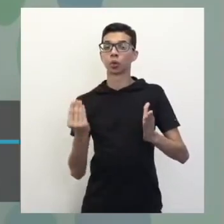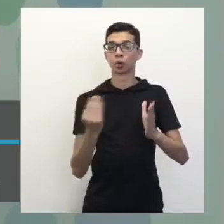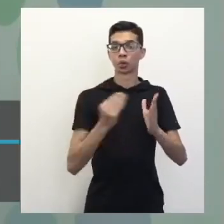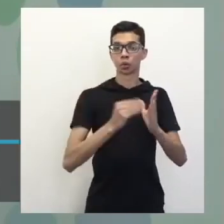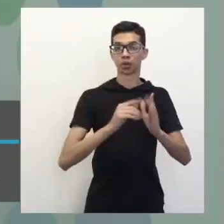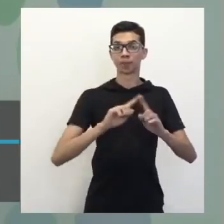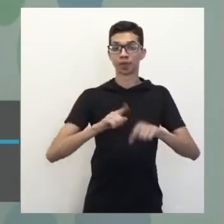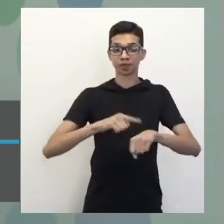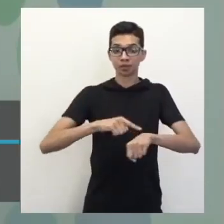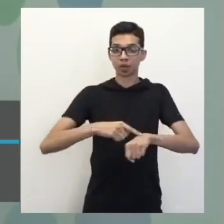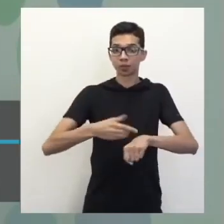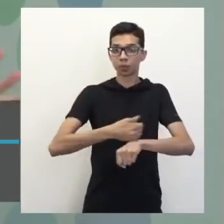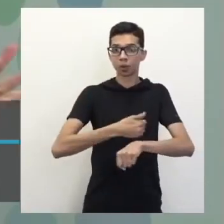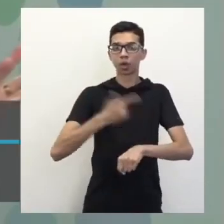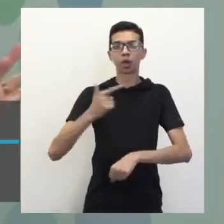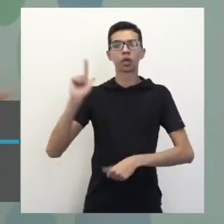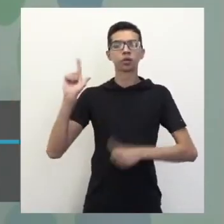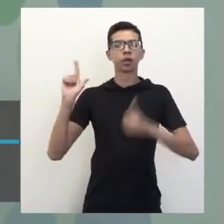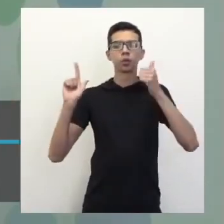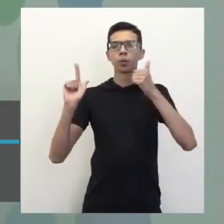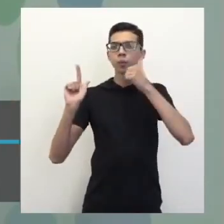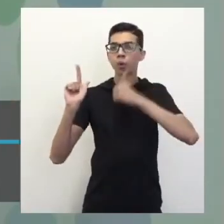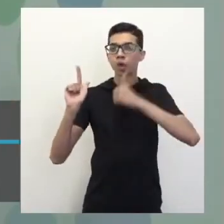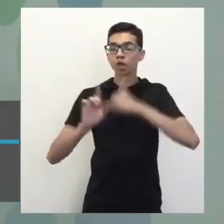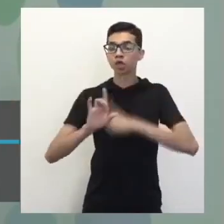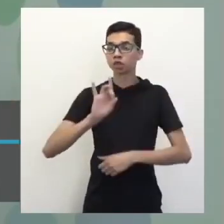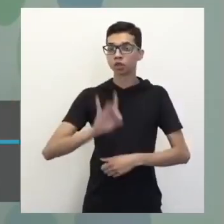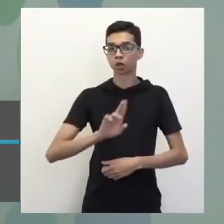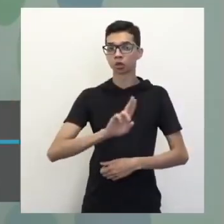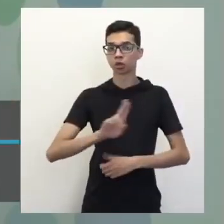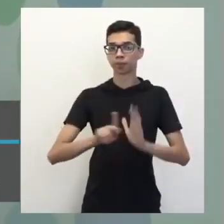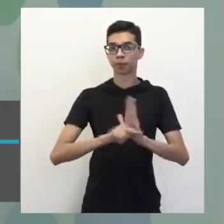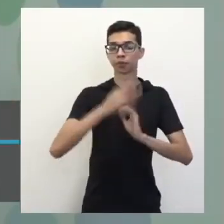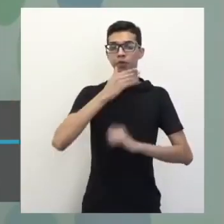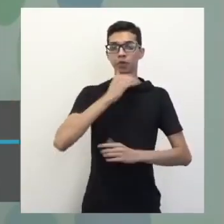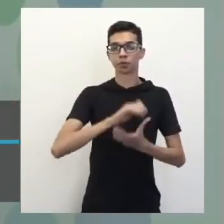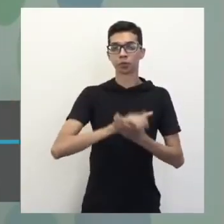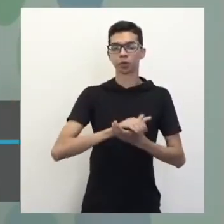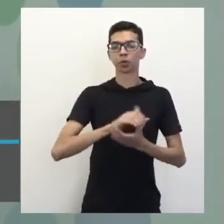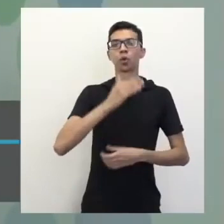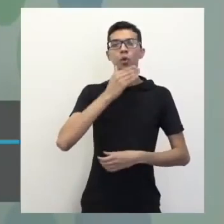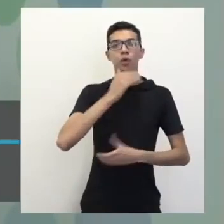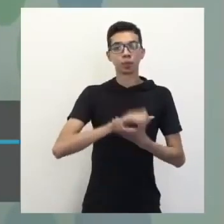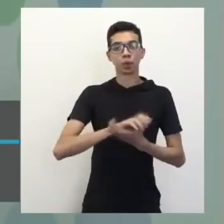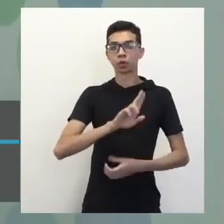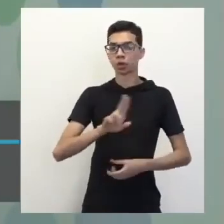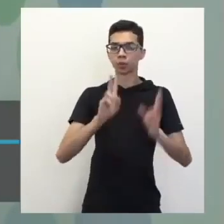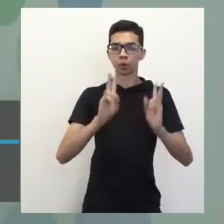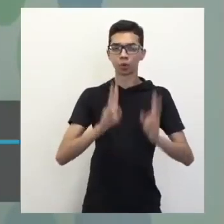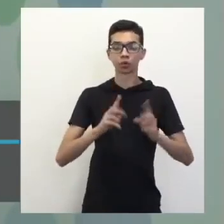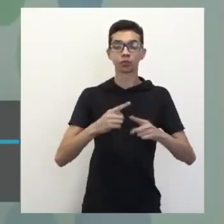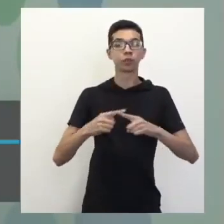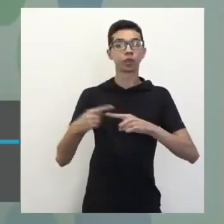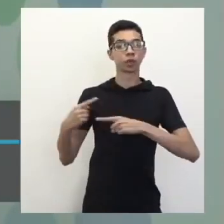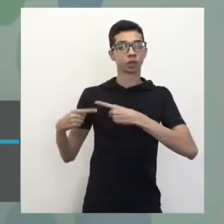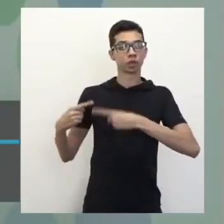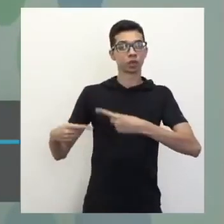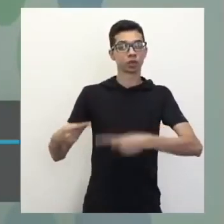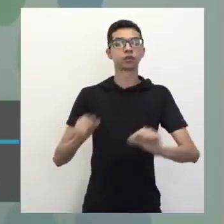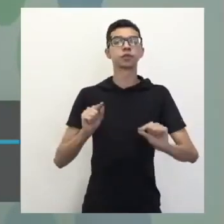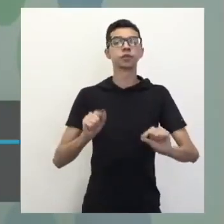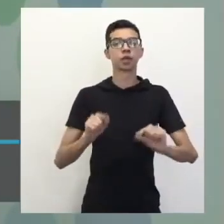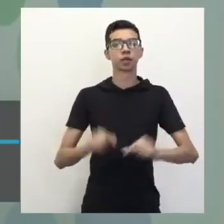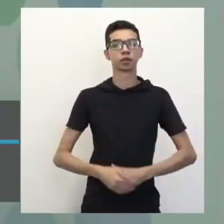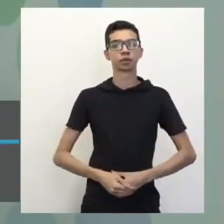não podia. A mulher pegava o nome do marido, o marido fica com o seu nome lá, bonitinho. Porque a hereditariedade, a herança,